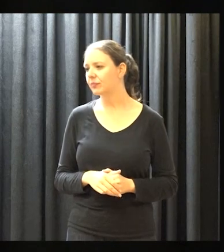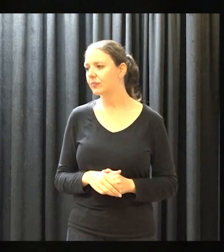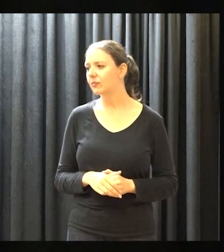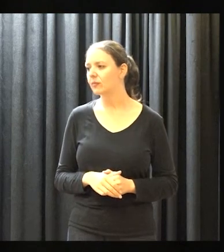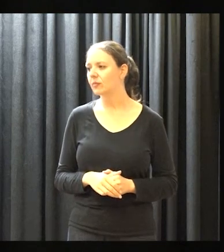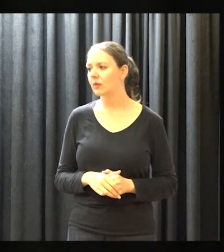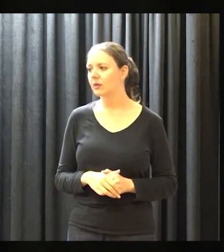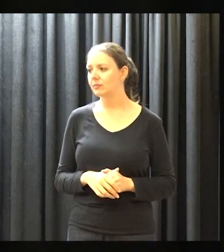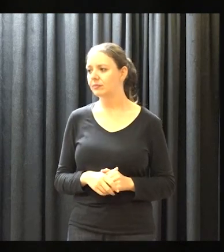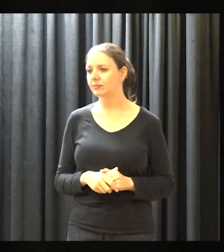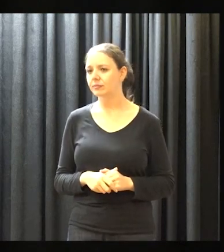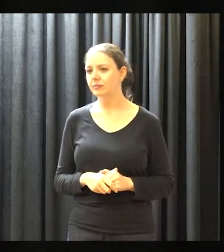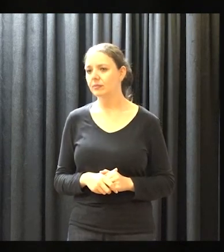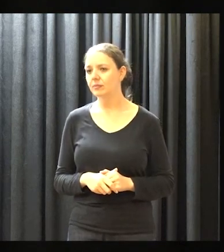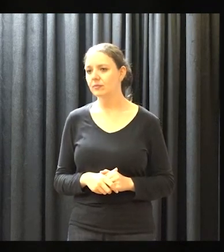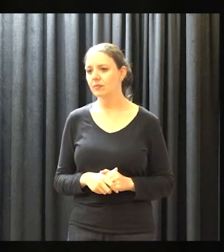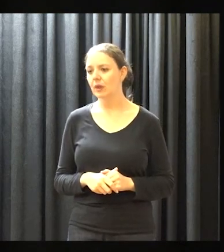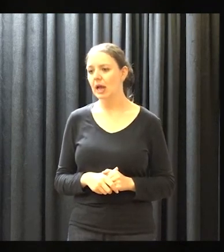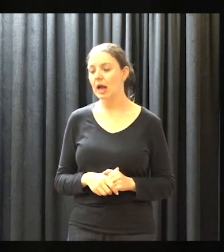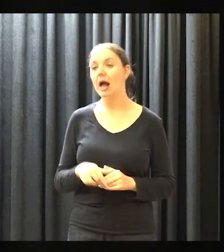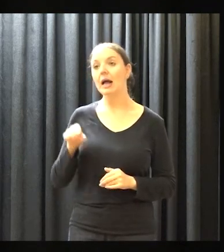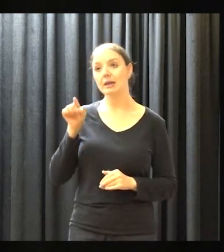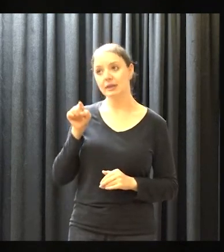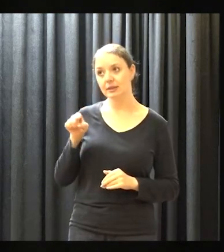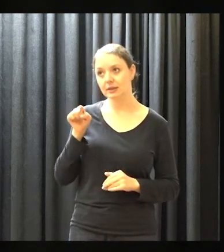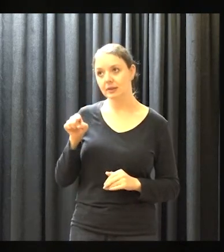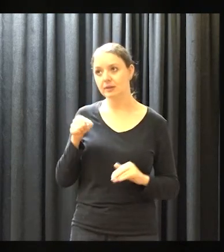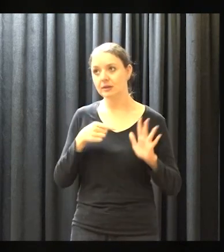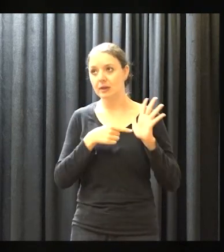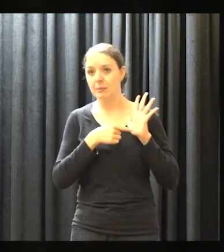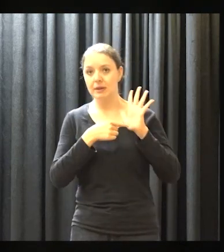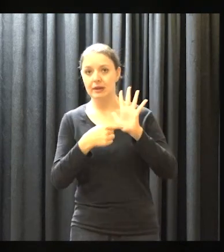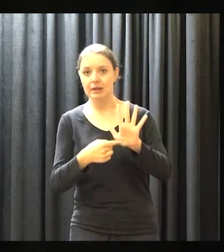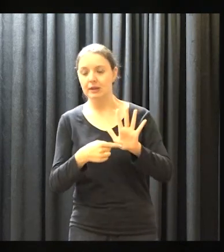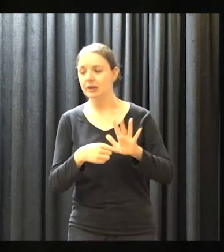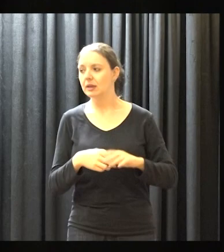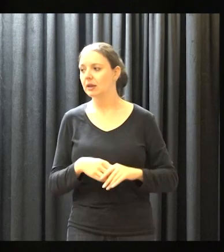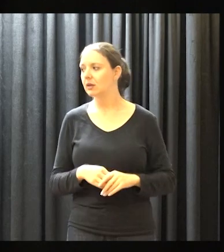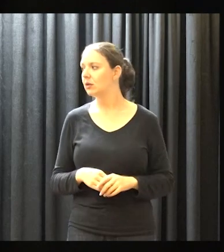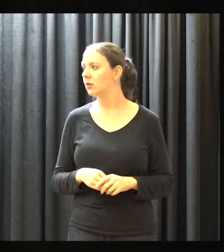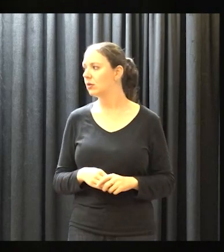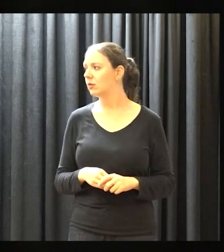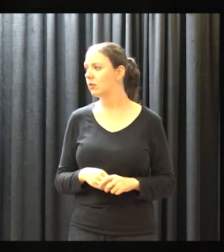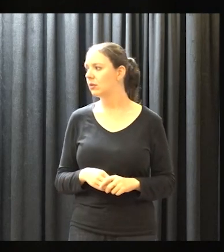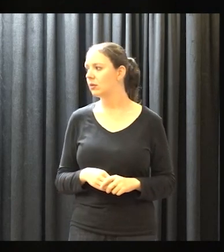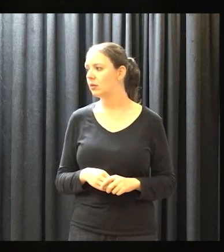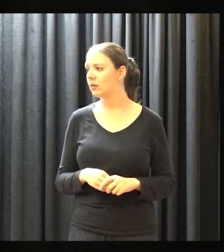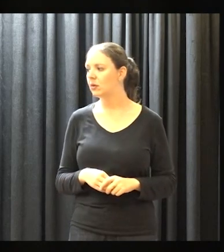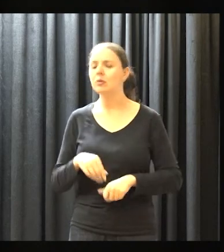Tá. Aqui eu estou colocando, tudo está culturando para mim.